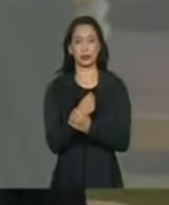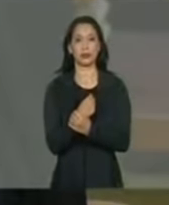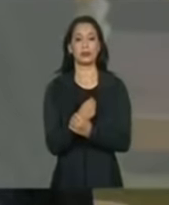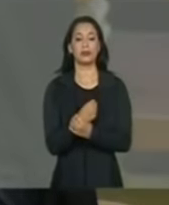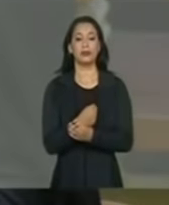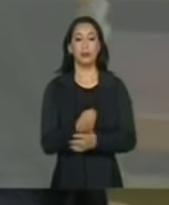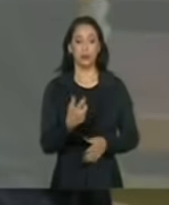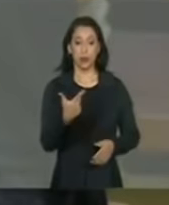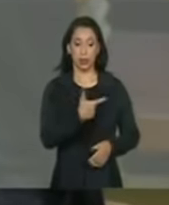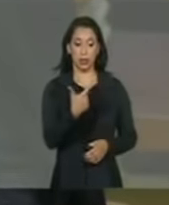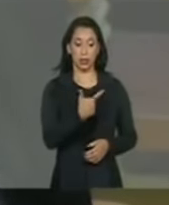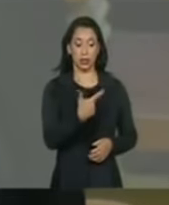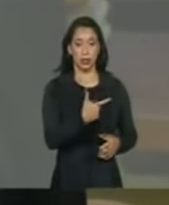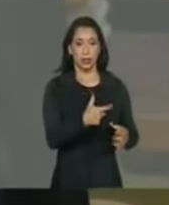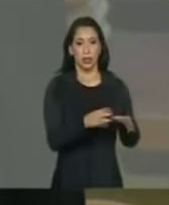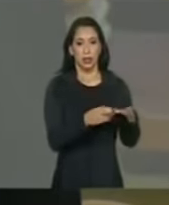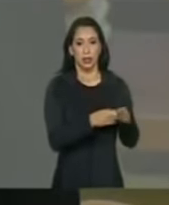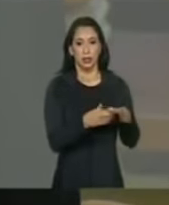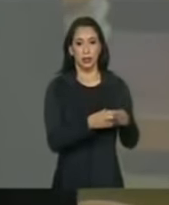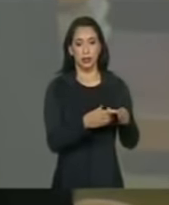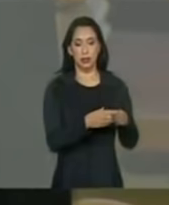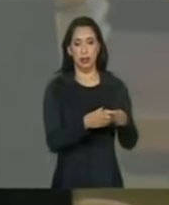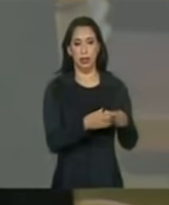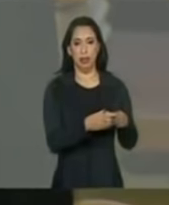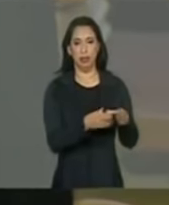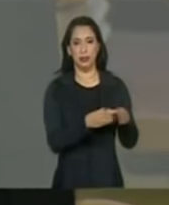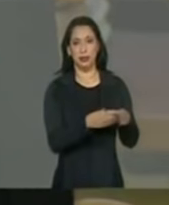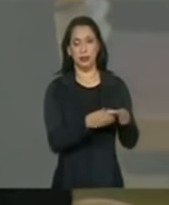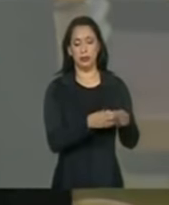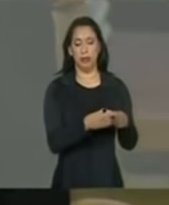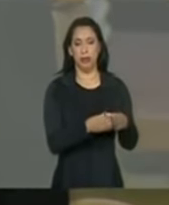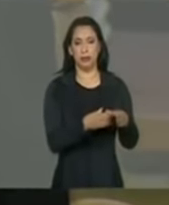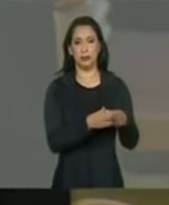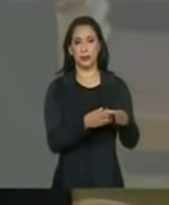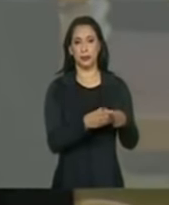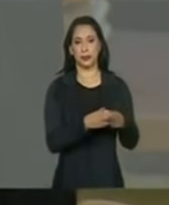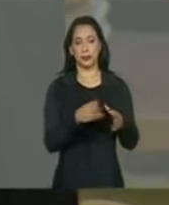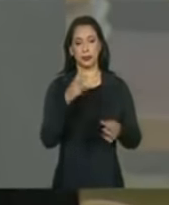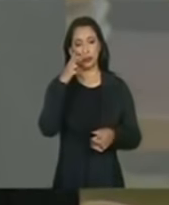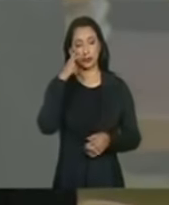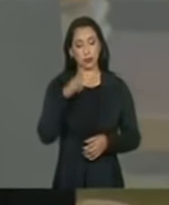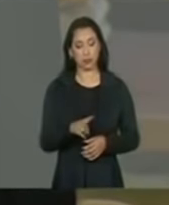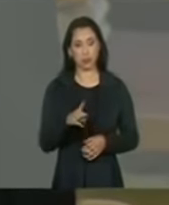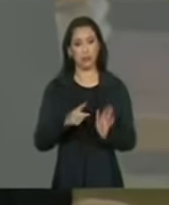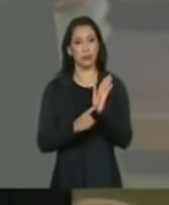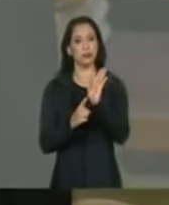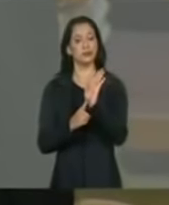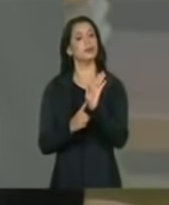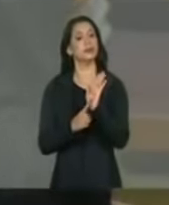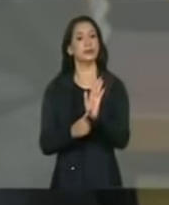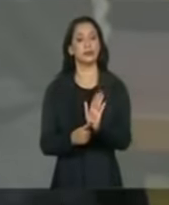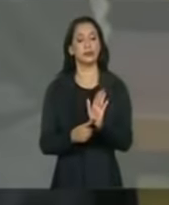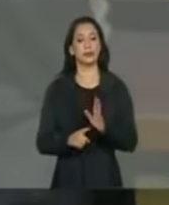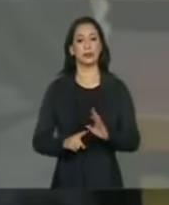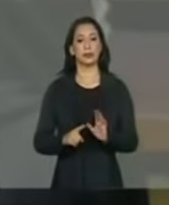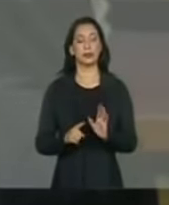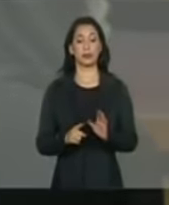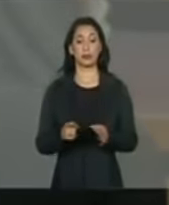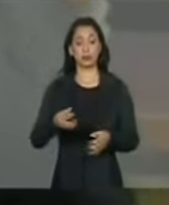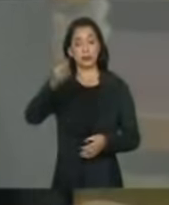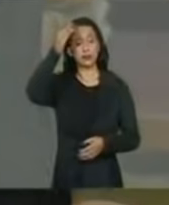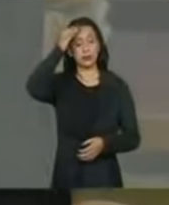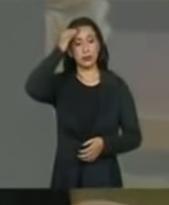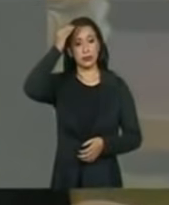turmas eu aqui destaco alguns precedentes mas refiro me por ser bastante expressiva desse entendimento